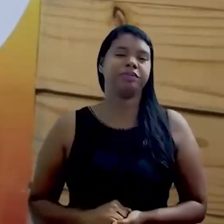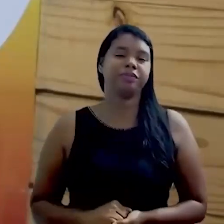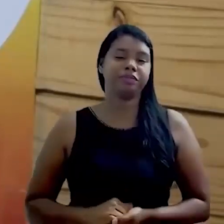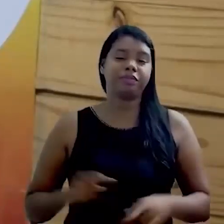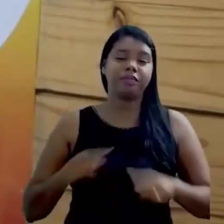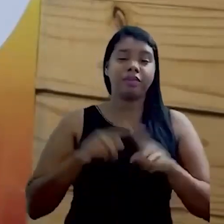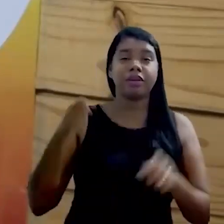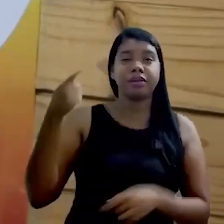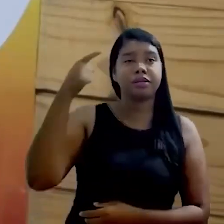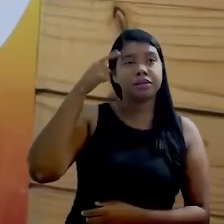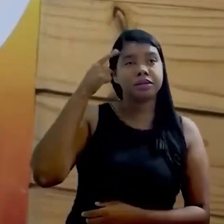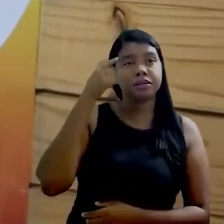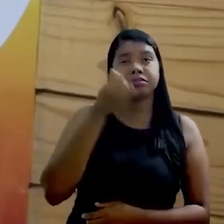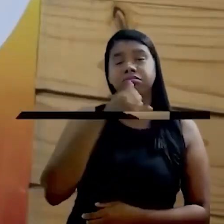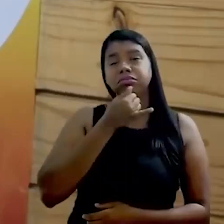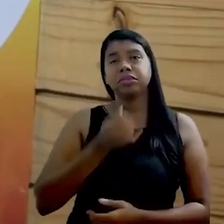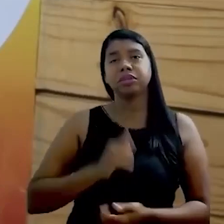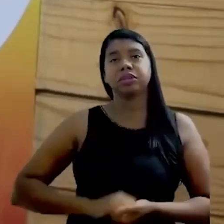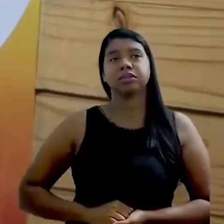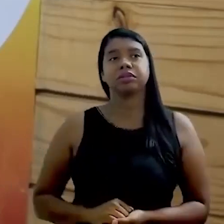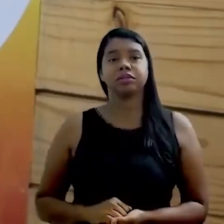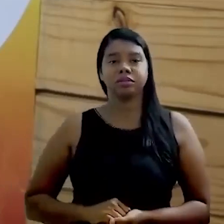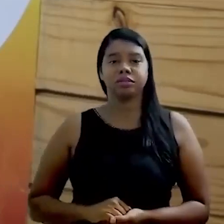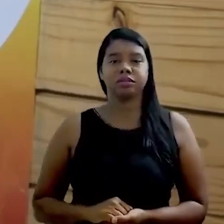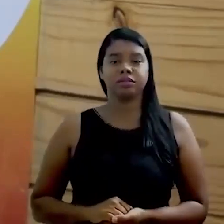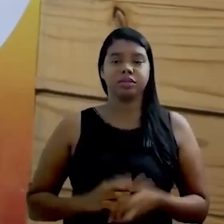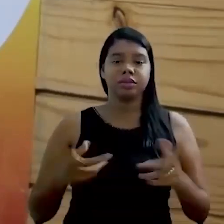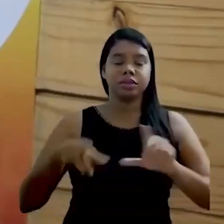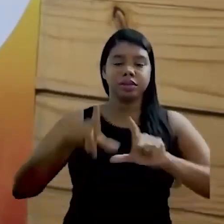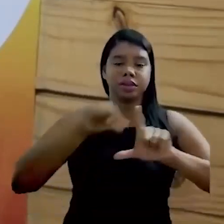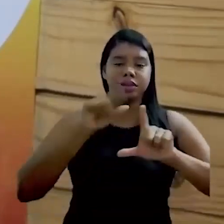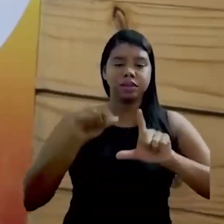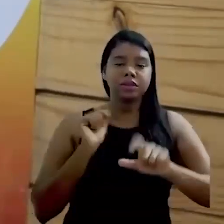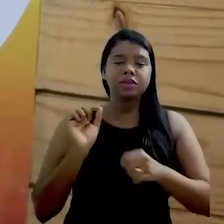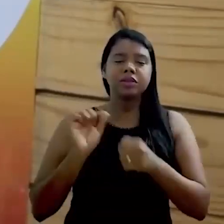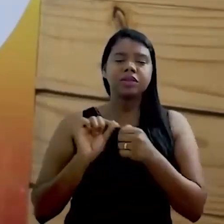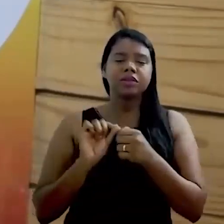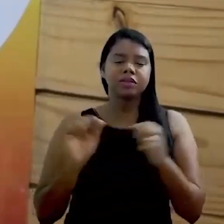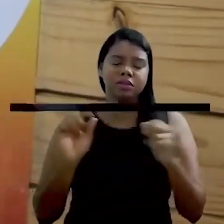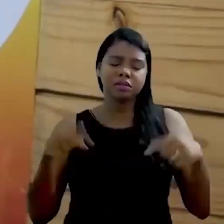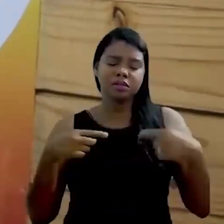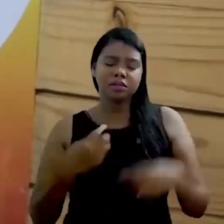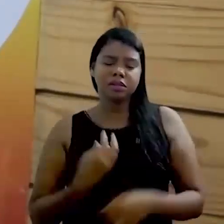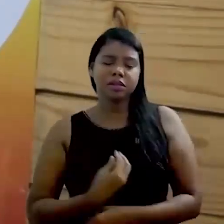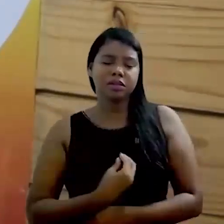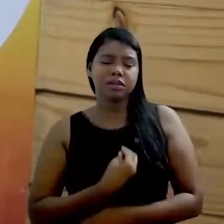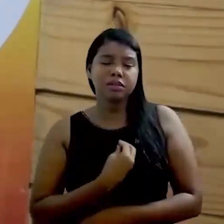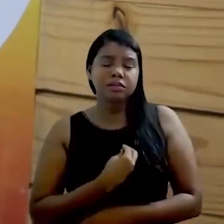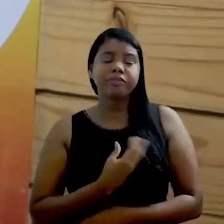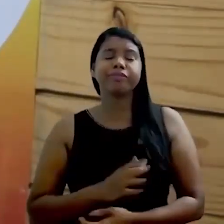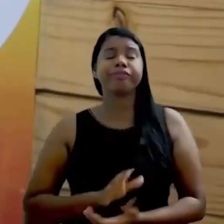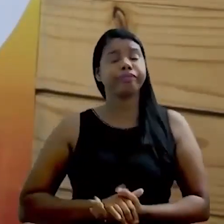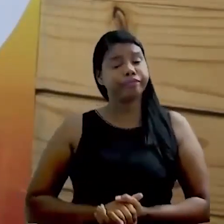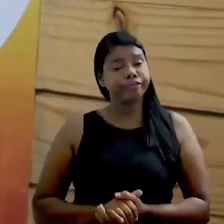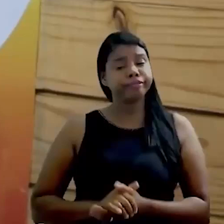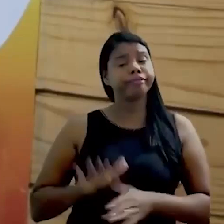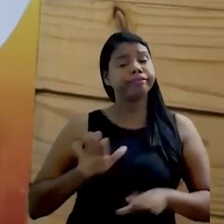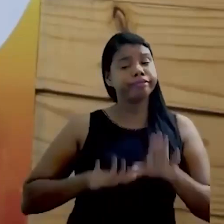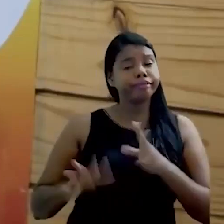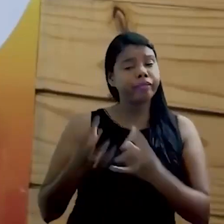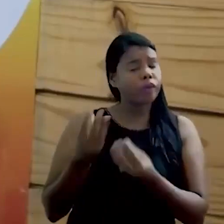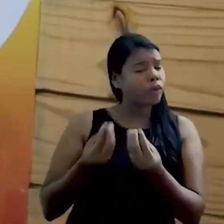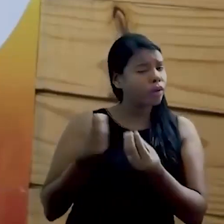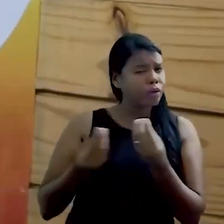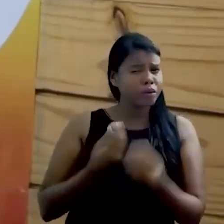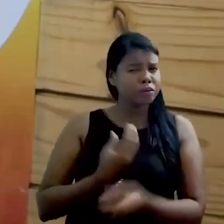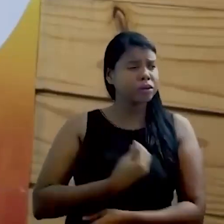Mas é pensar que algumas escolhas que a gente faz geram um impacto maior ou menor na nossa vida. Né? E como a gente quer